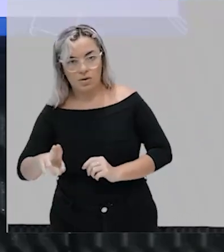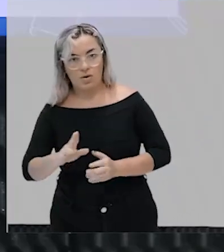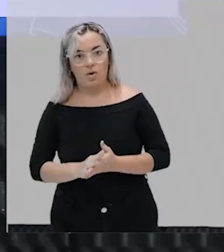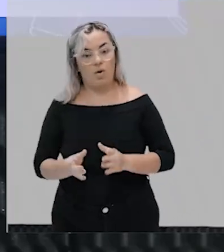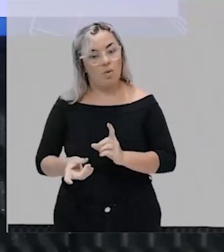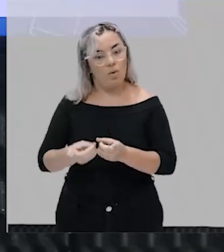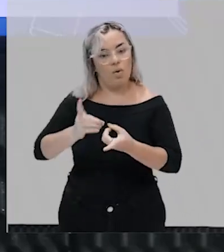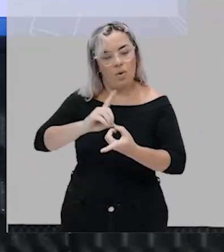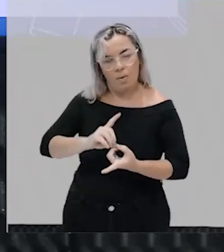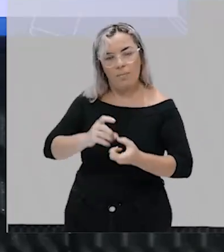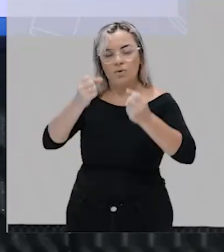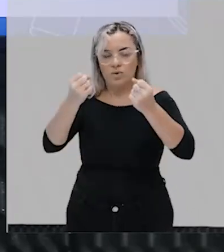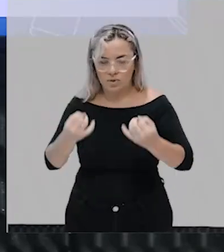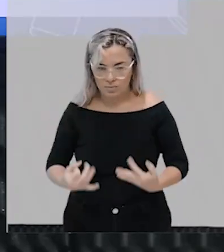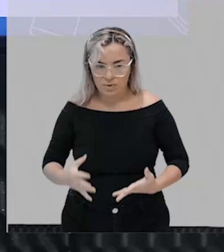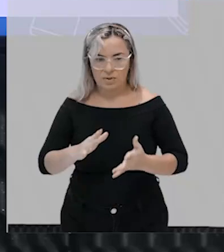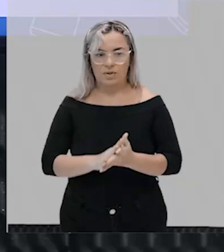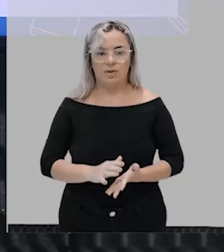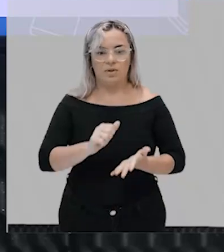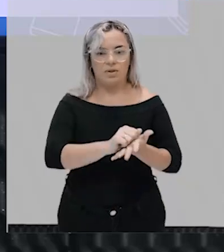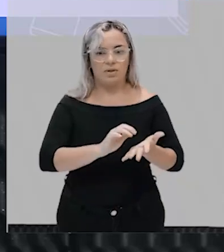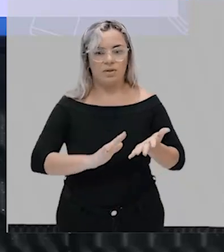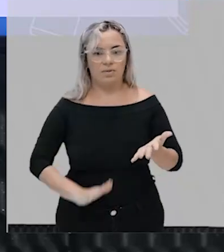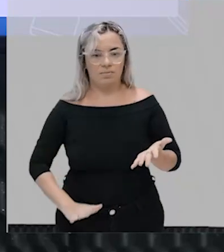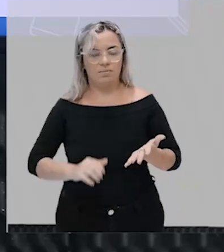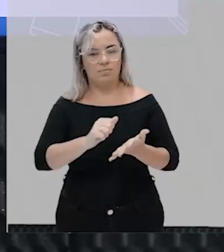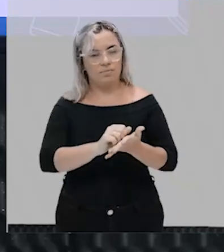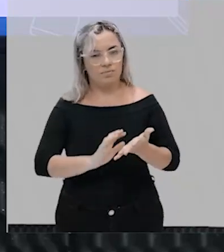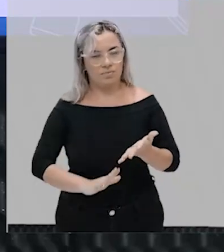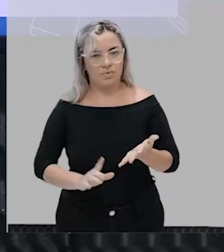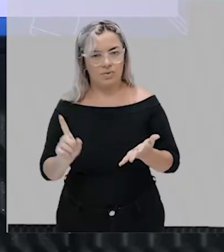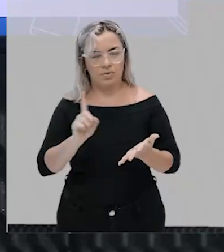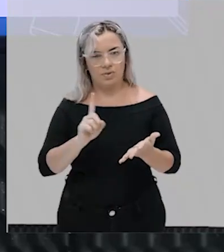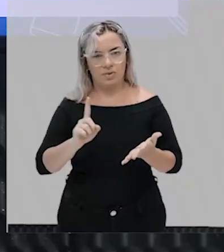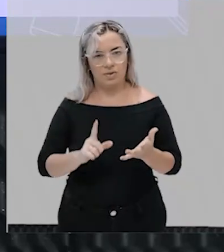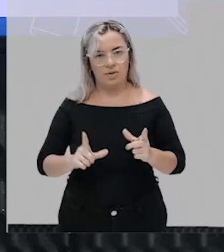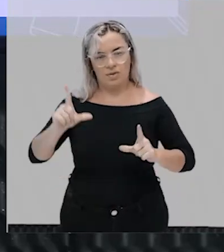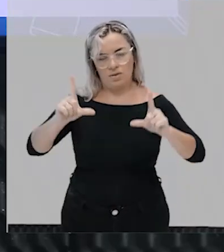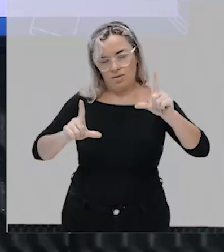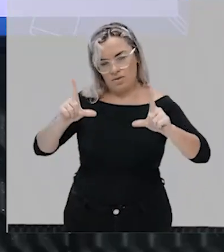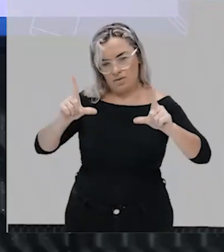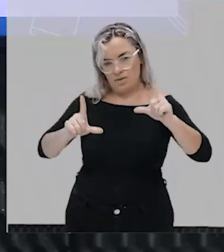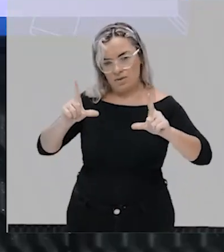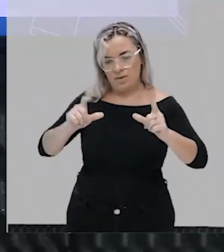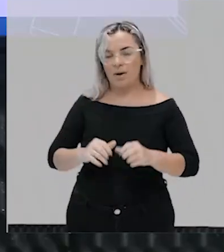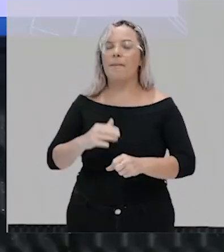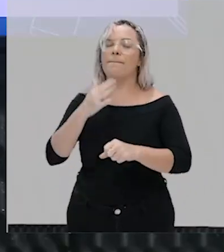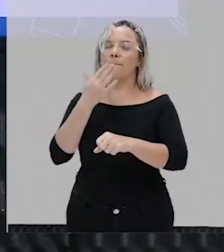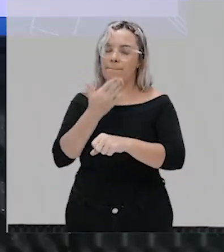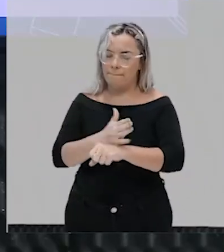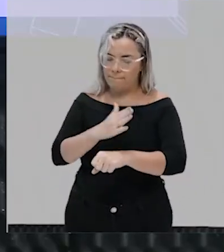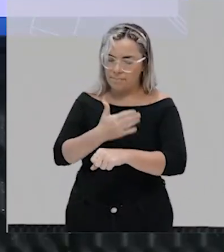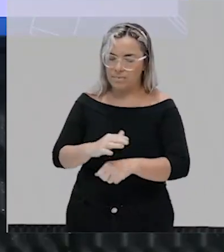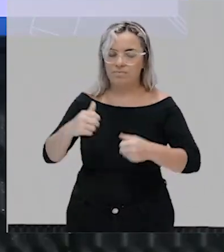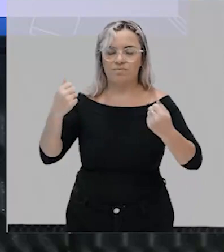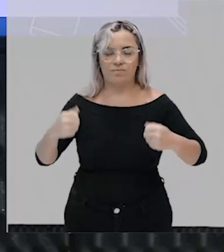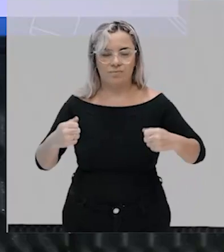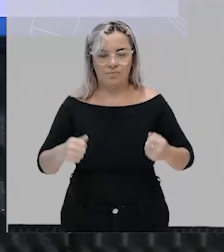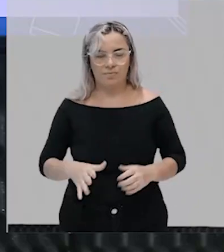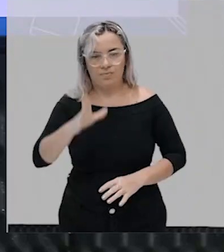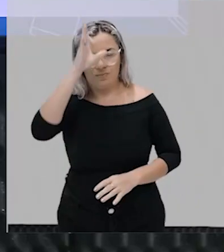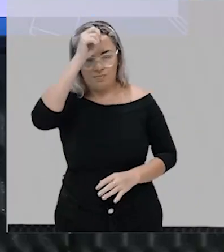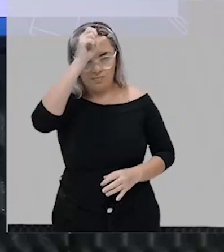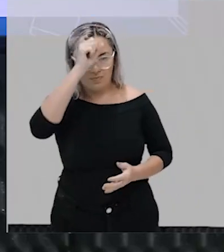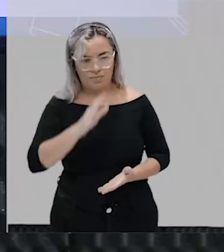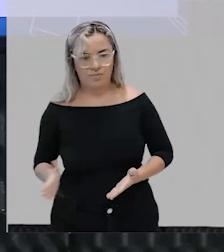vice-versa. Exercícios. Não adianta só assistir às aulas sem exercitar aquilo que nós aprendemos. Então, vamos para uma